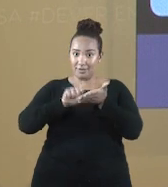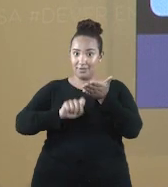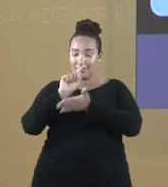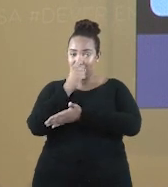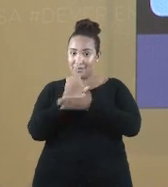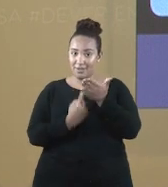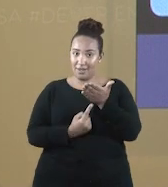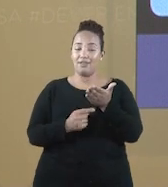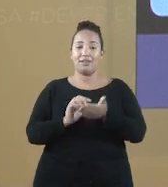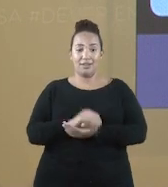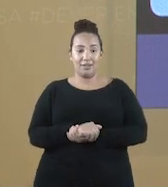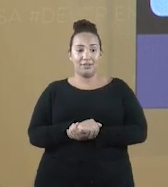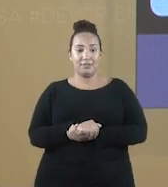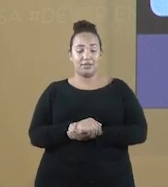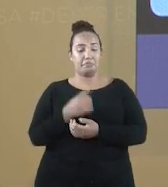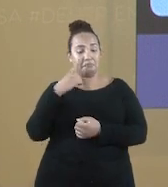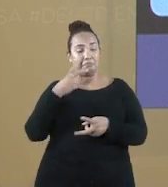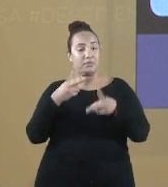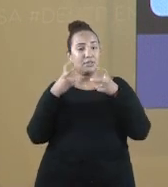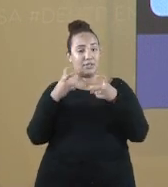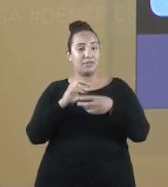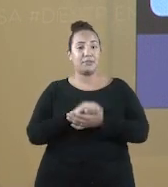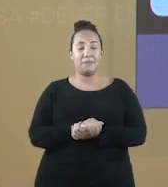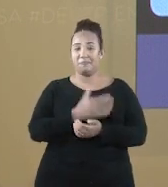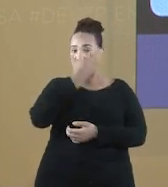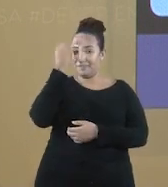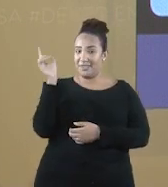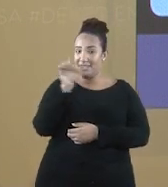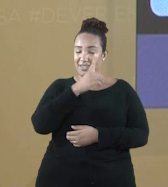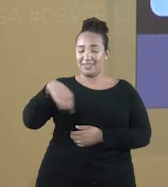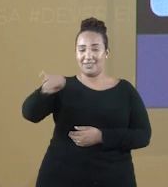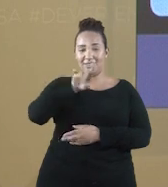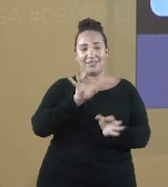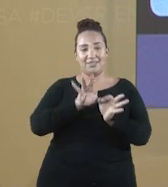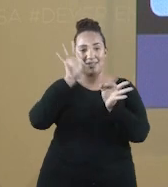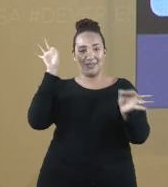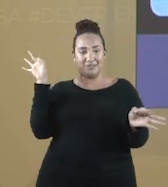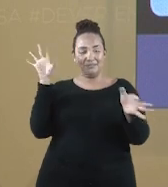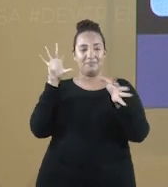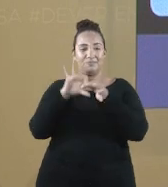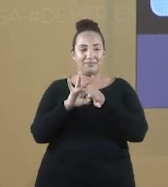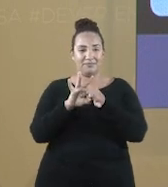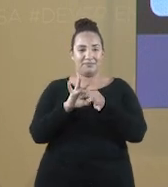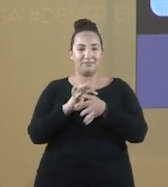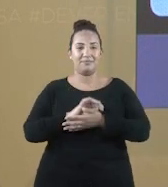seu caderno cada uma delas e as identifique. E não se esqueçam, mesmo